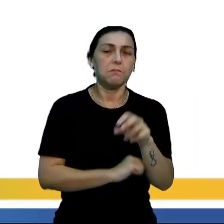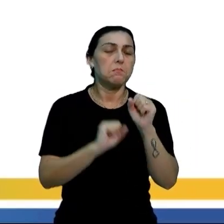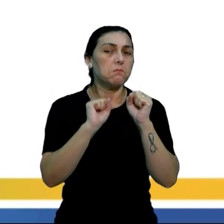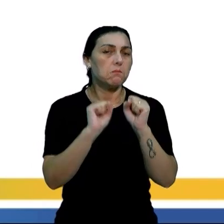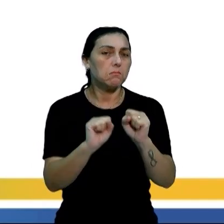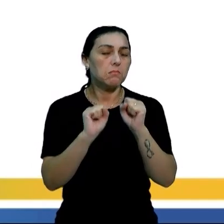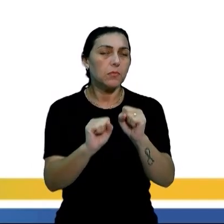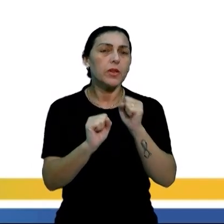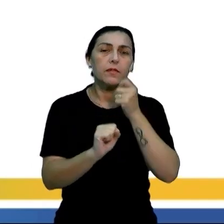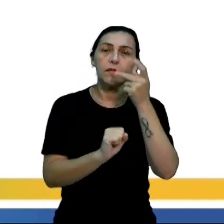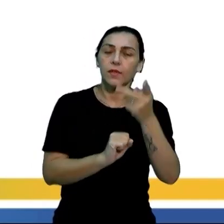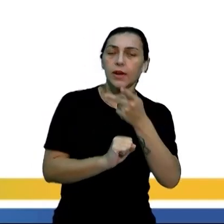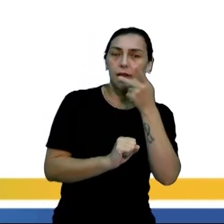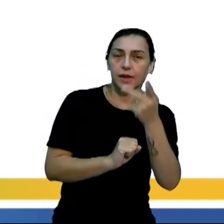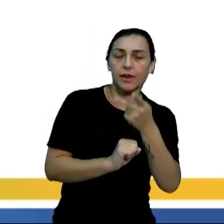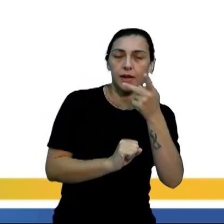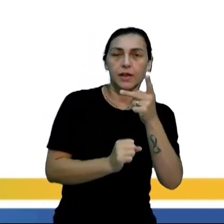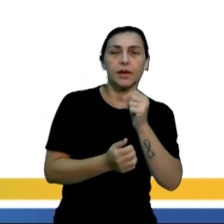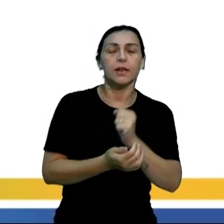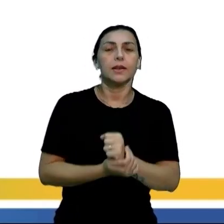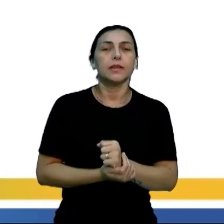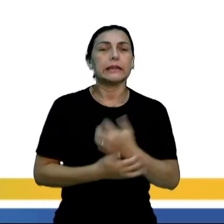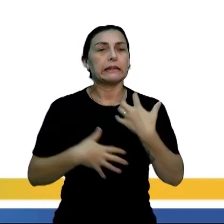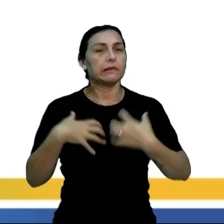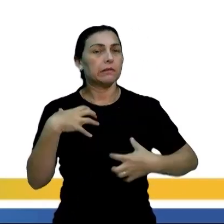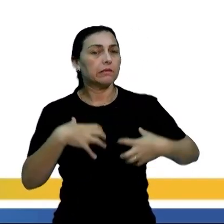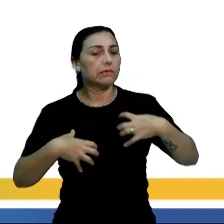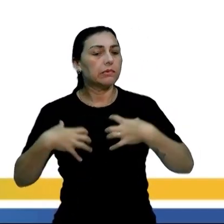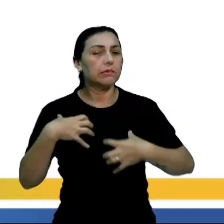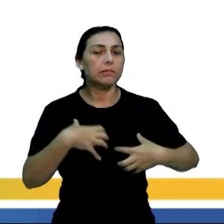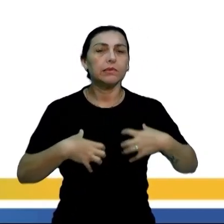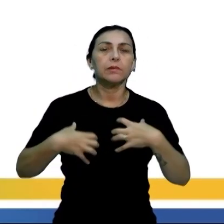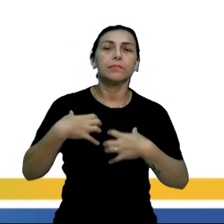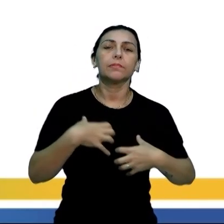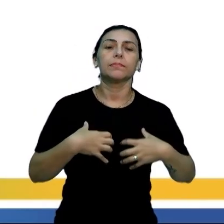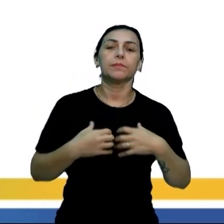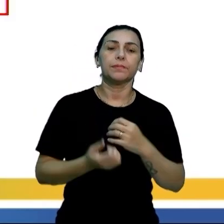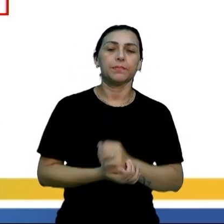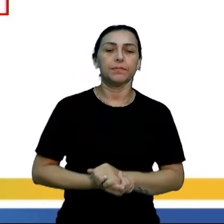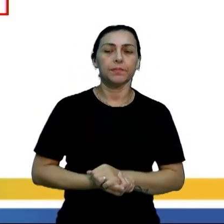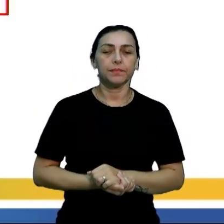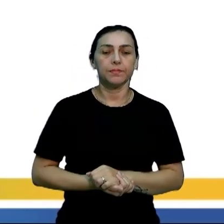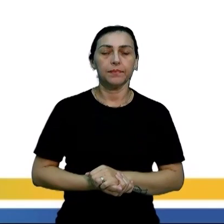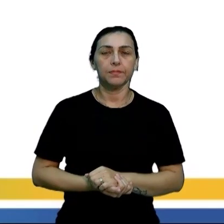poderia falar que eles estão inquietos, certo?